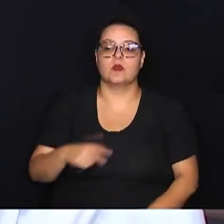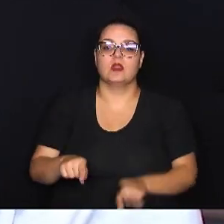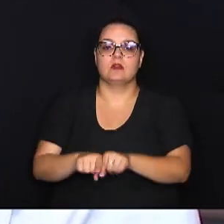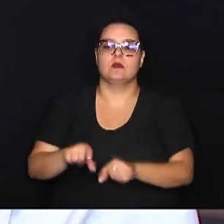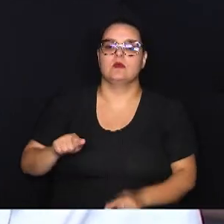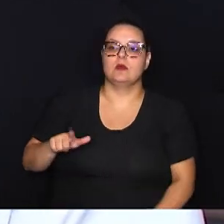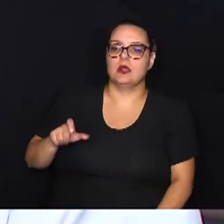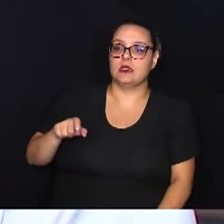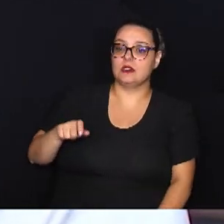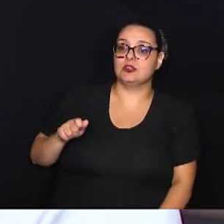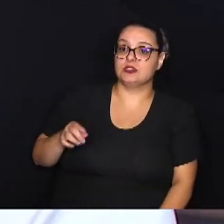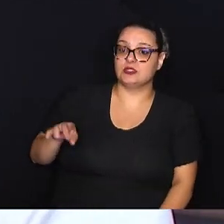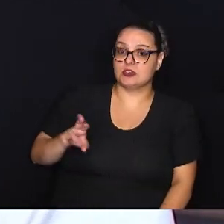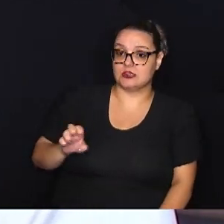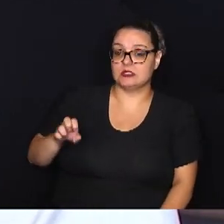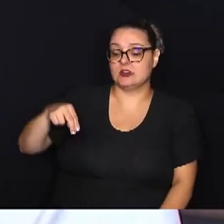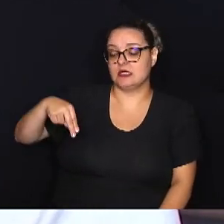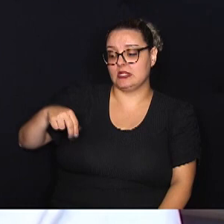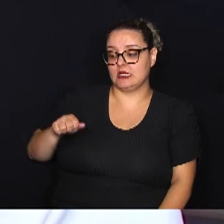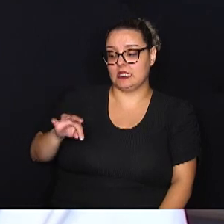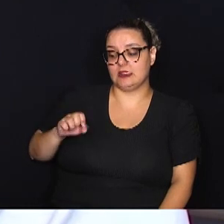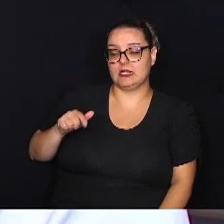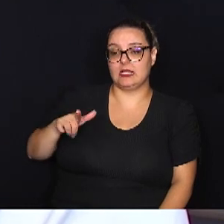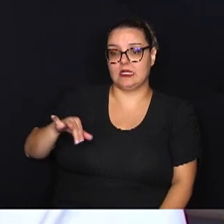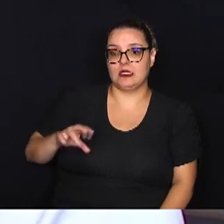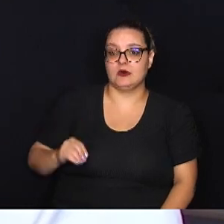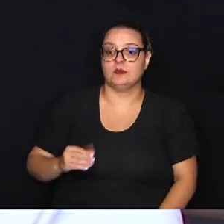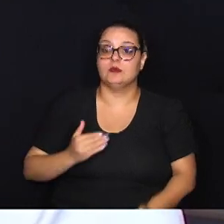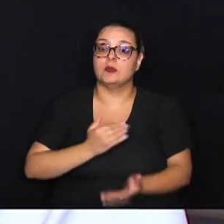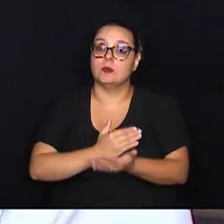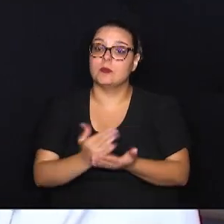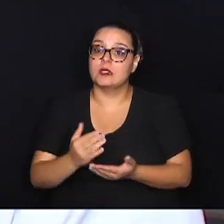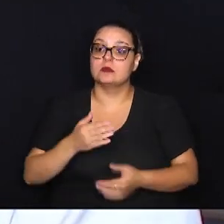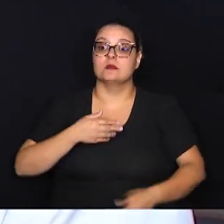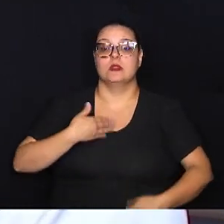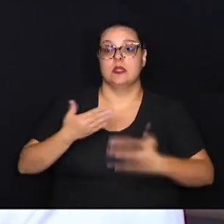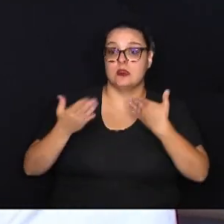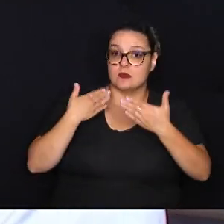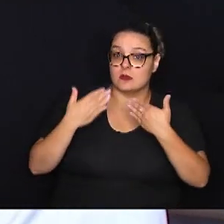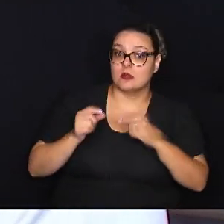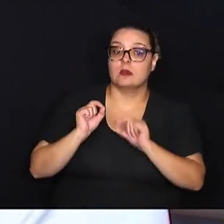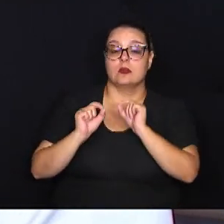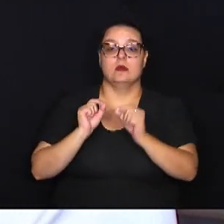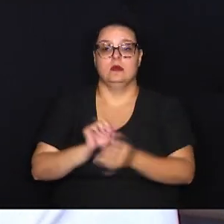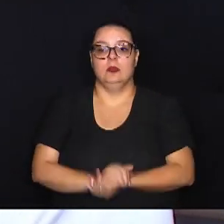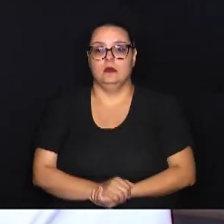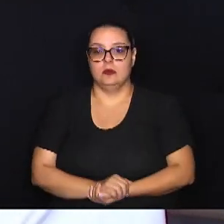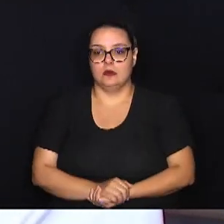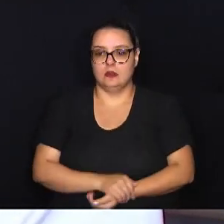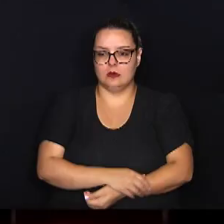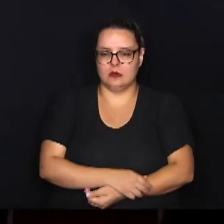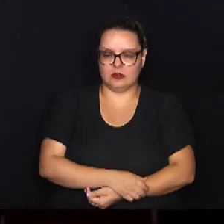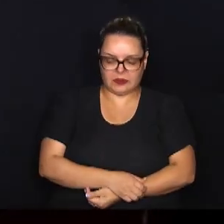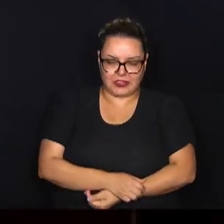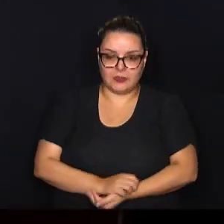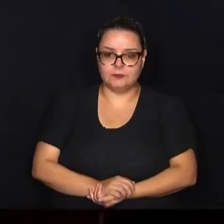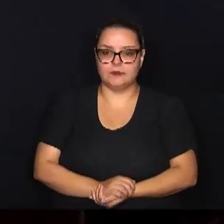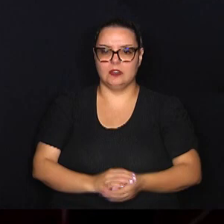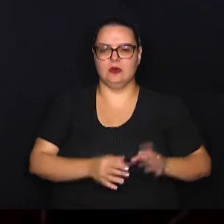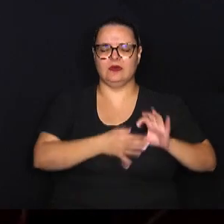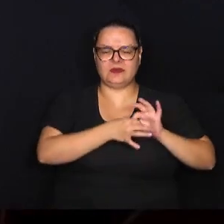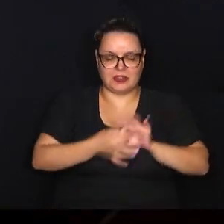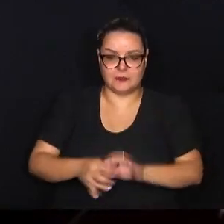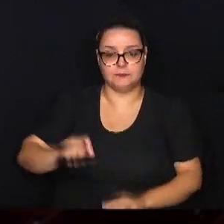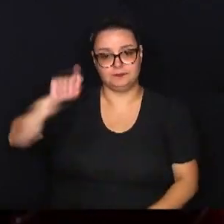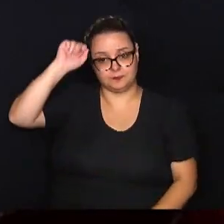onde o ponto de partida para a narrativa ser construída foi como o contexto cultural afro se